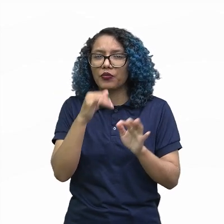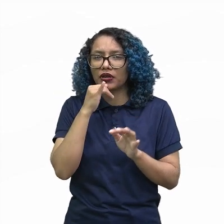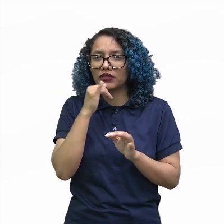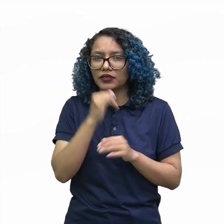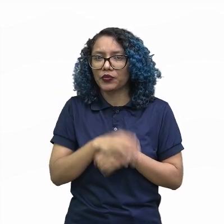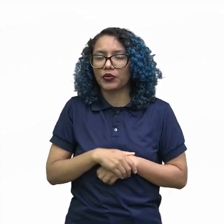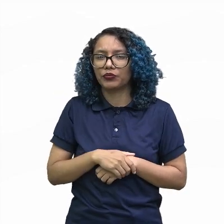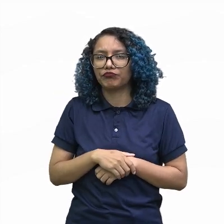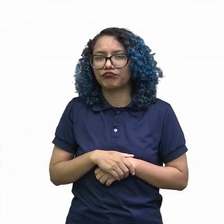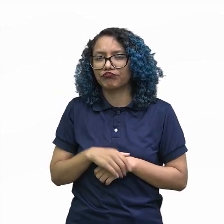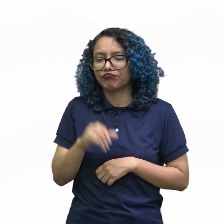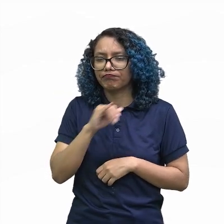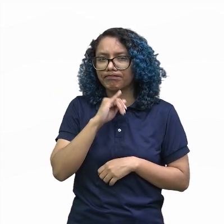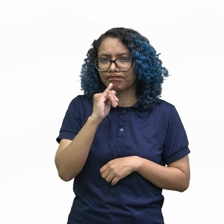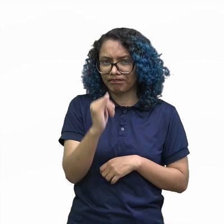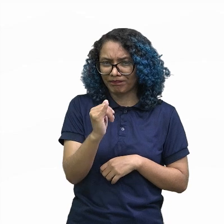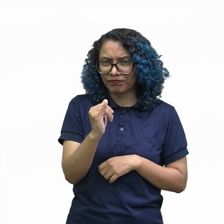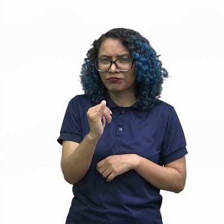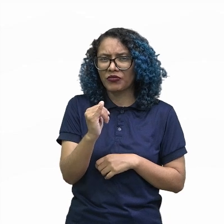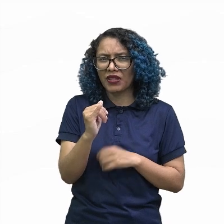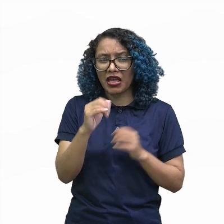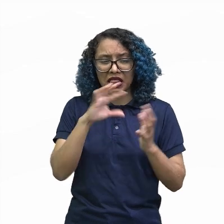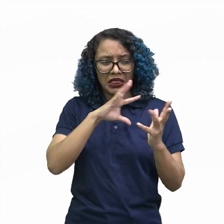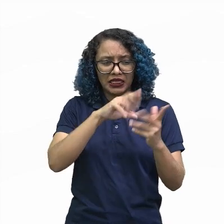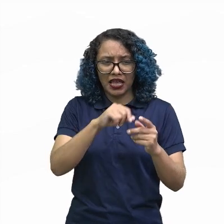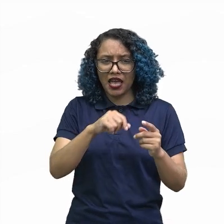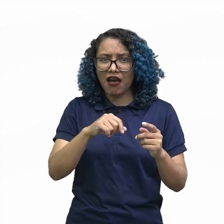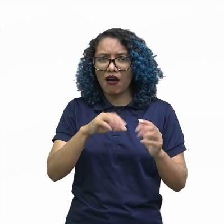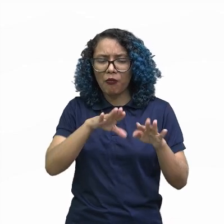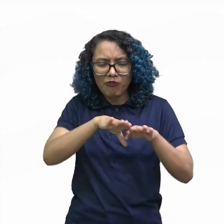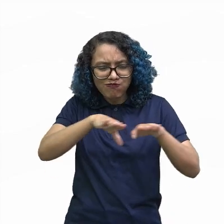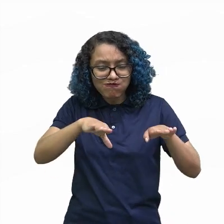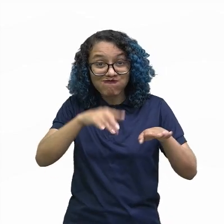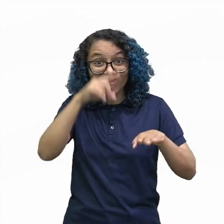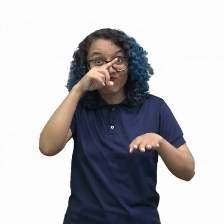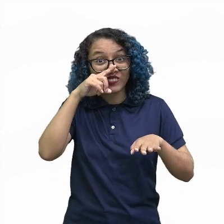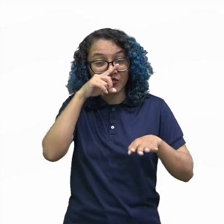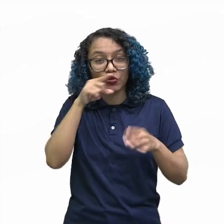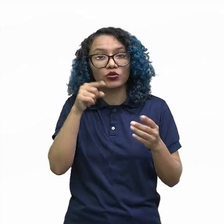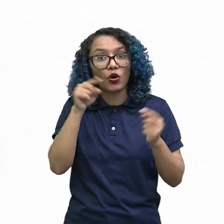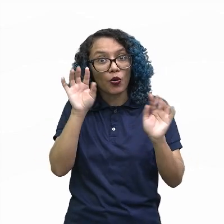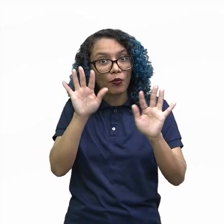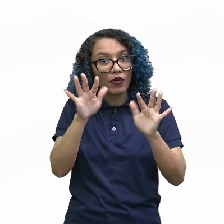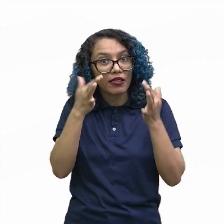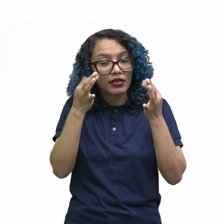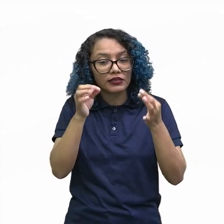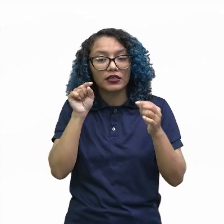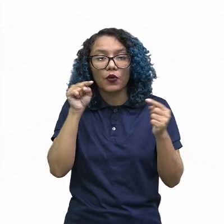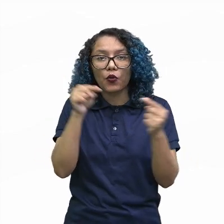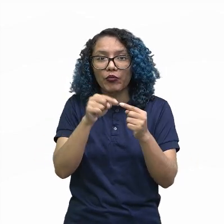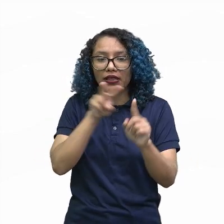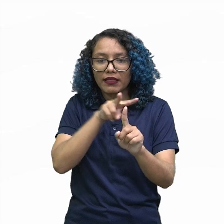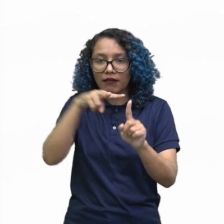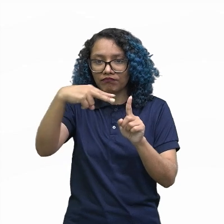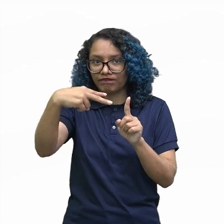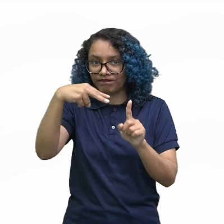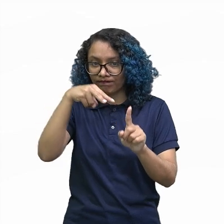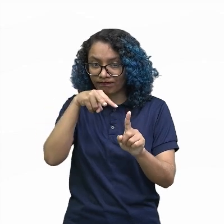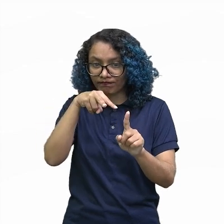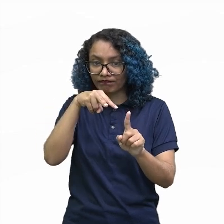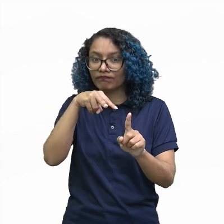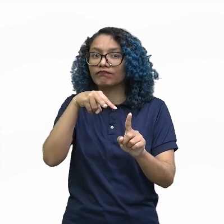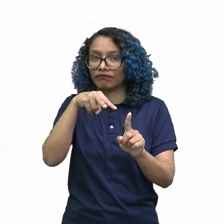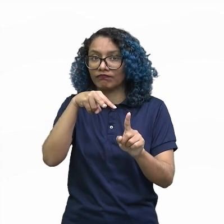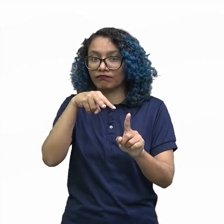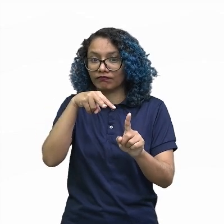Terra, dizer que a Terra é plana é perigoso. Então, percebam que é um ponto de vista. E observem